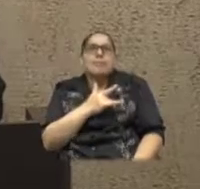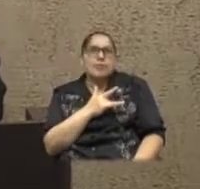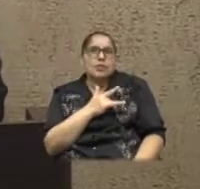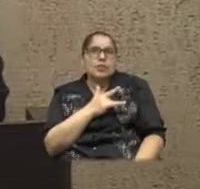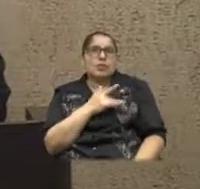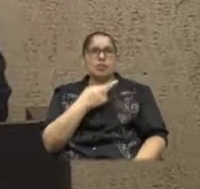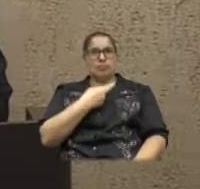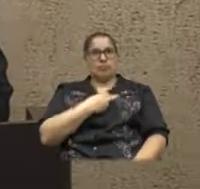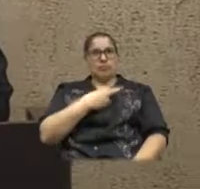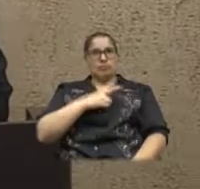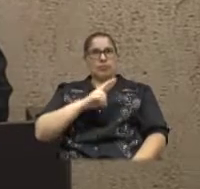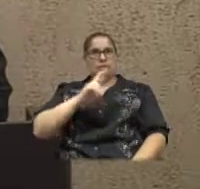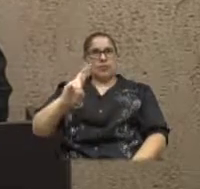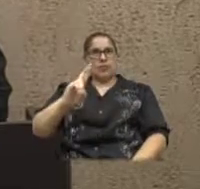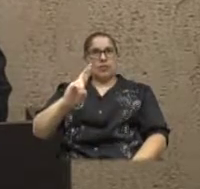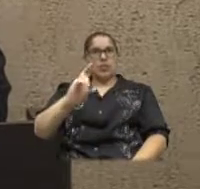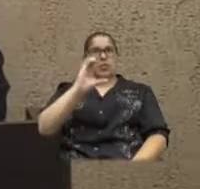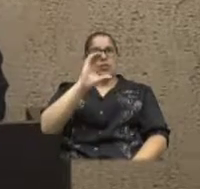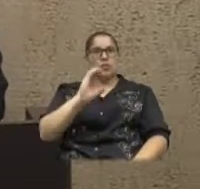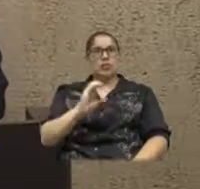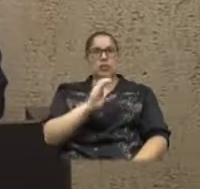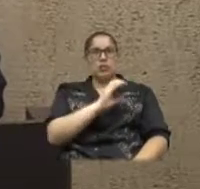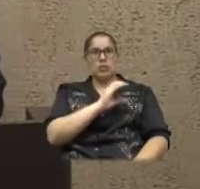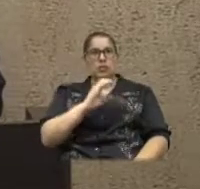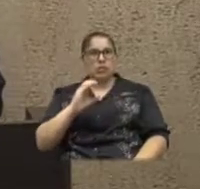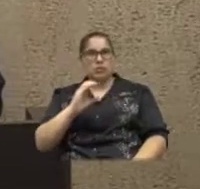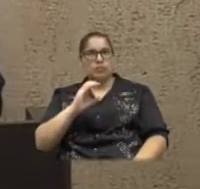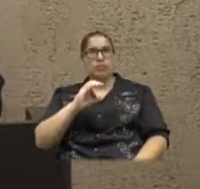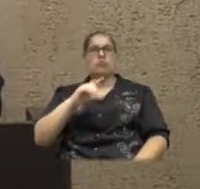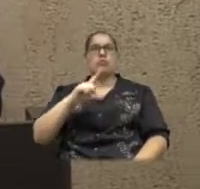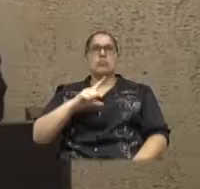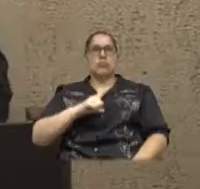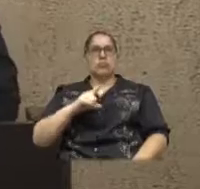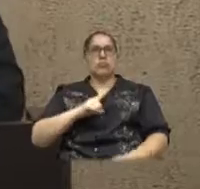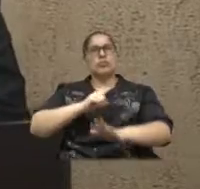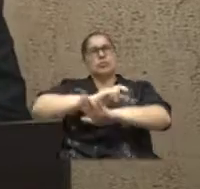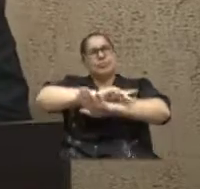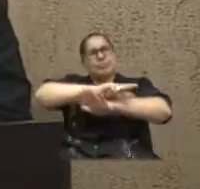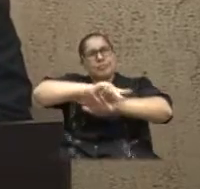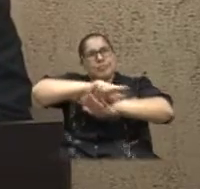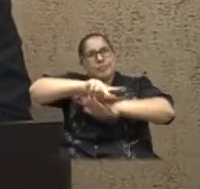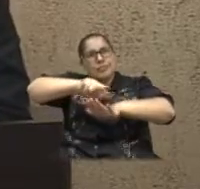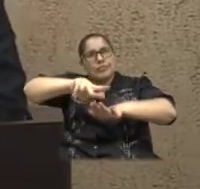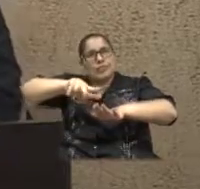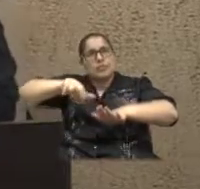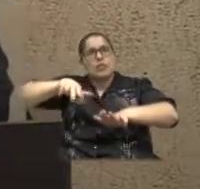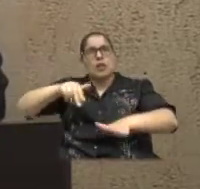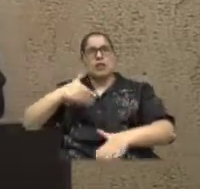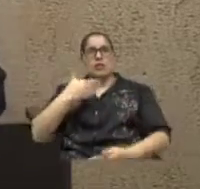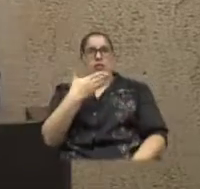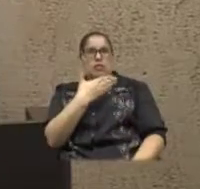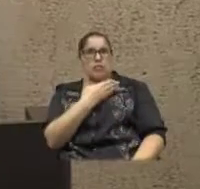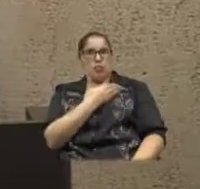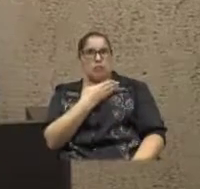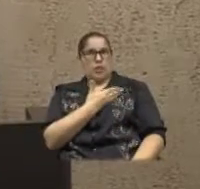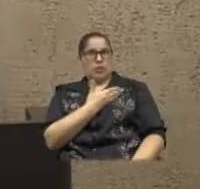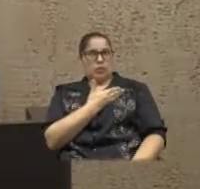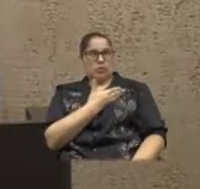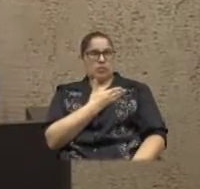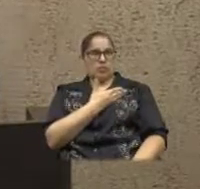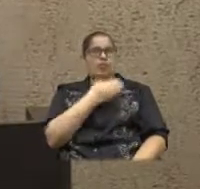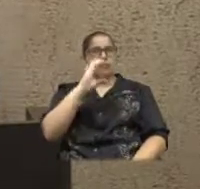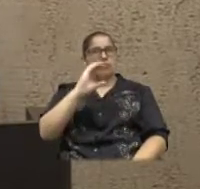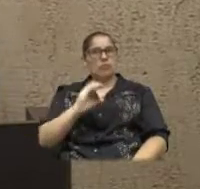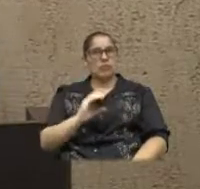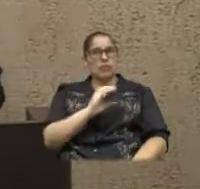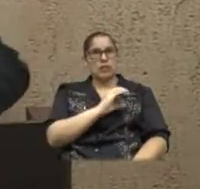religião católica. Eu tenho padres, amigos que são católicos, eu tenho os vereadores que são meus